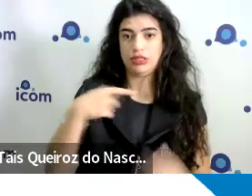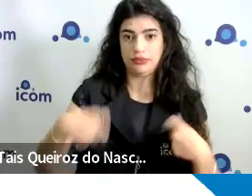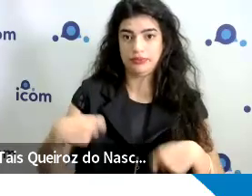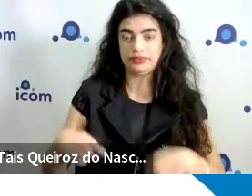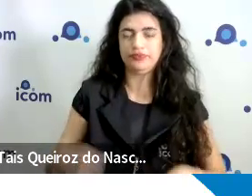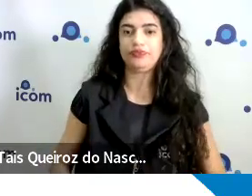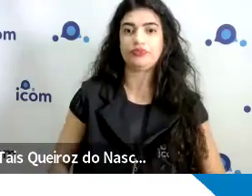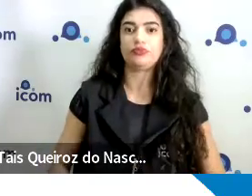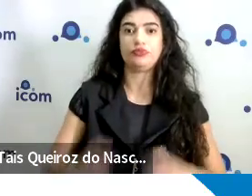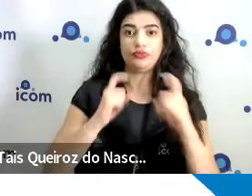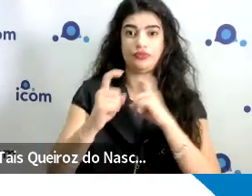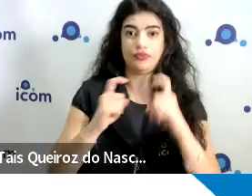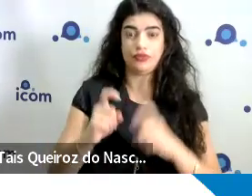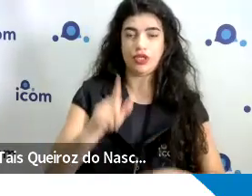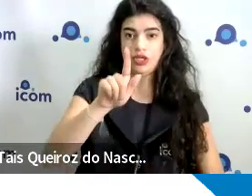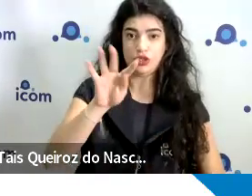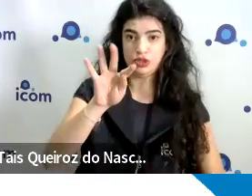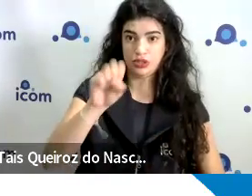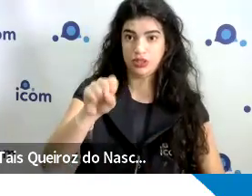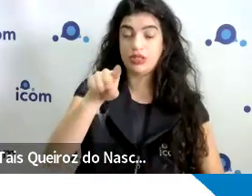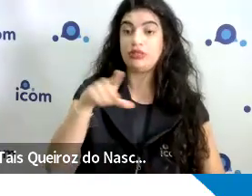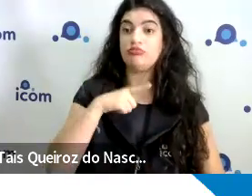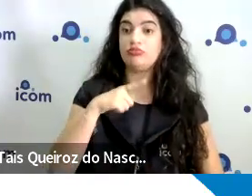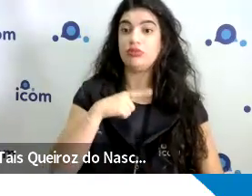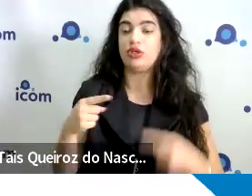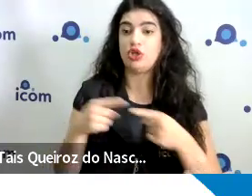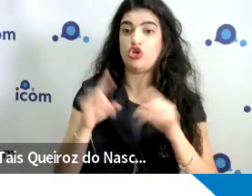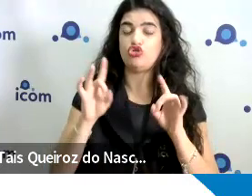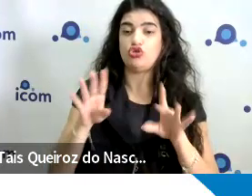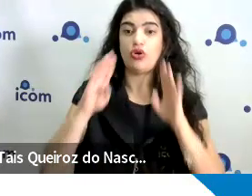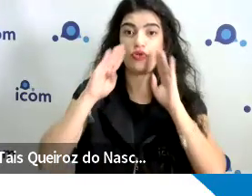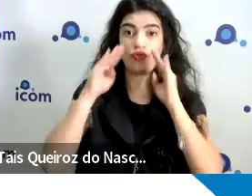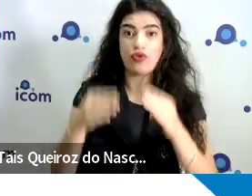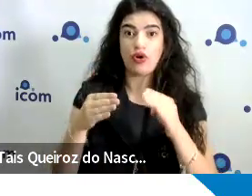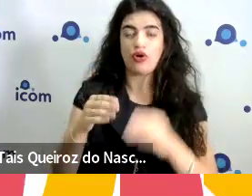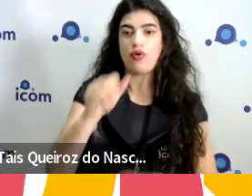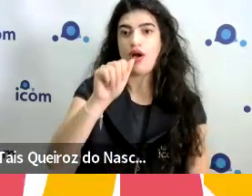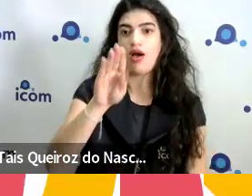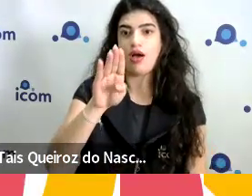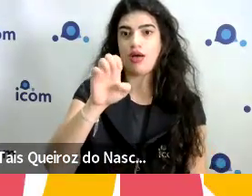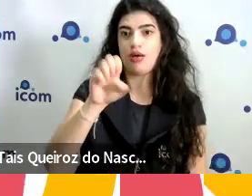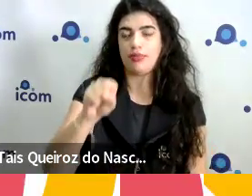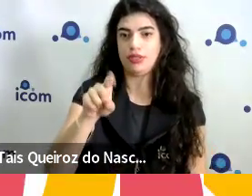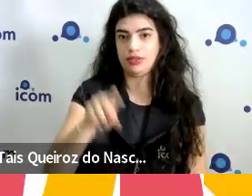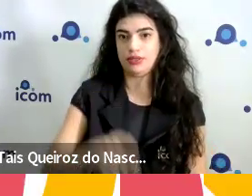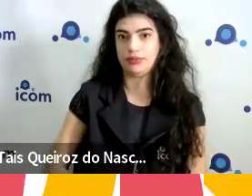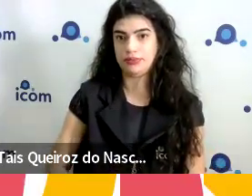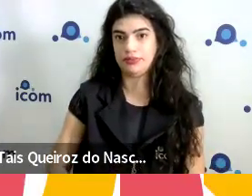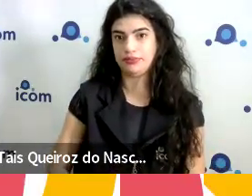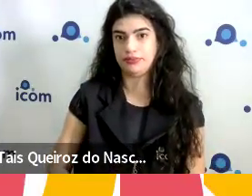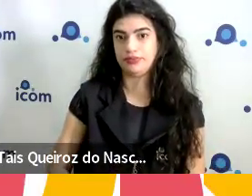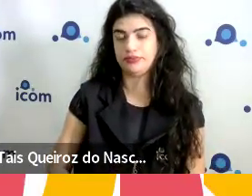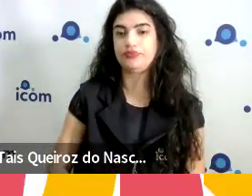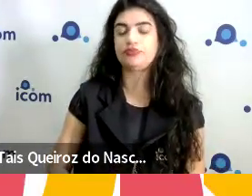Os comitês e GTs, eles são exclusivos para os associados APS, tá? Então, isso. Aqui eu